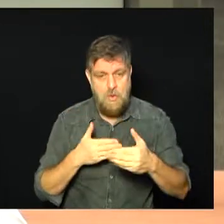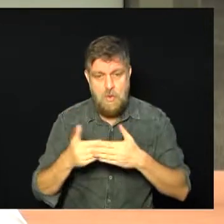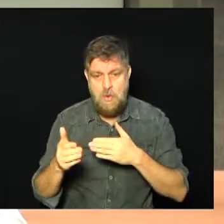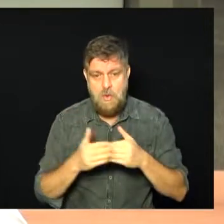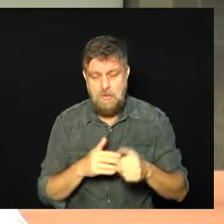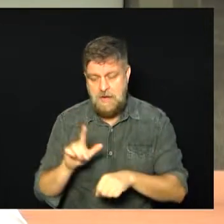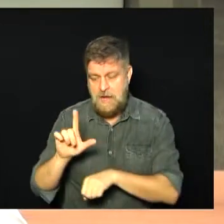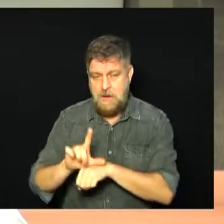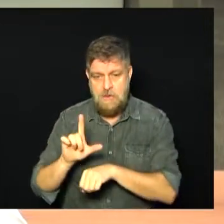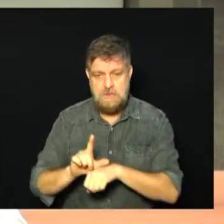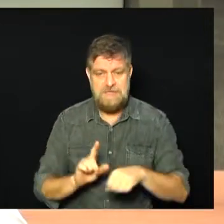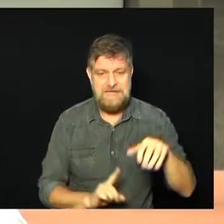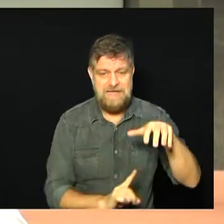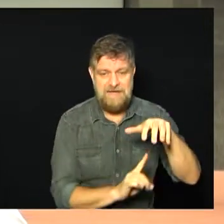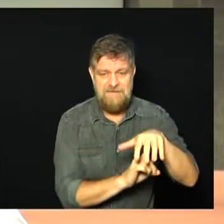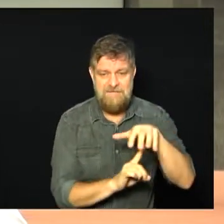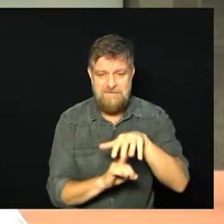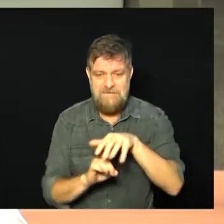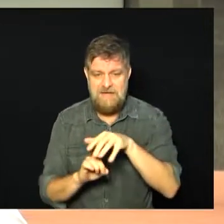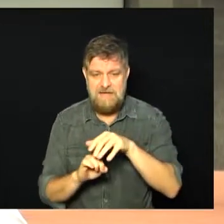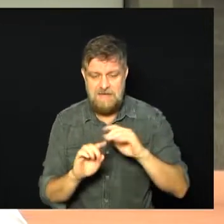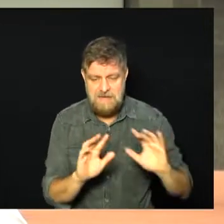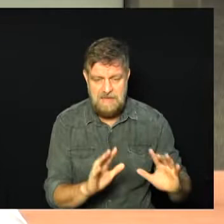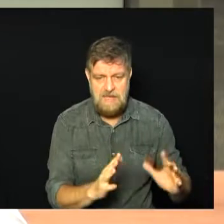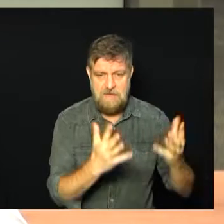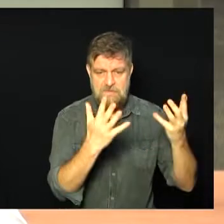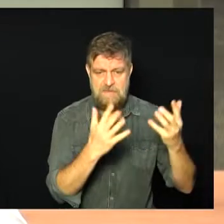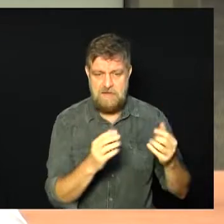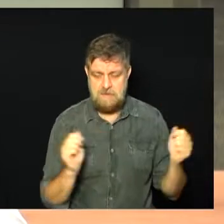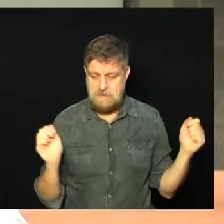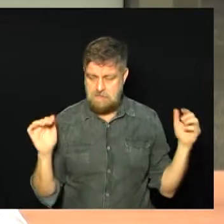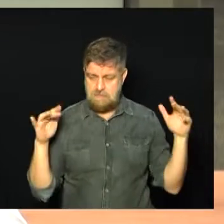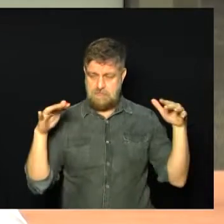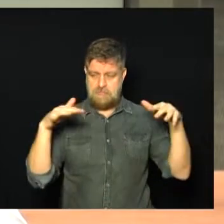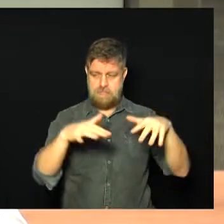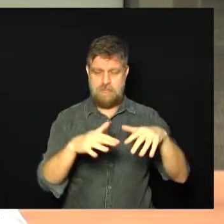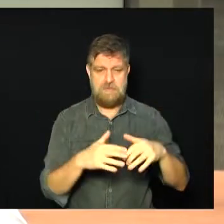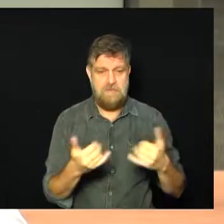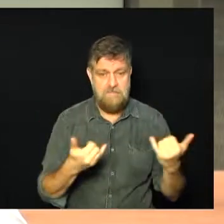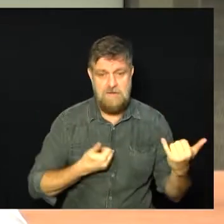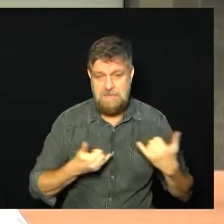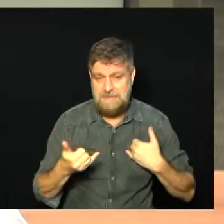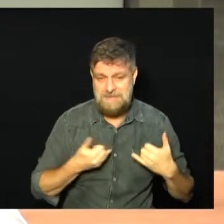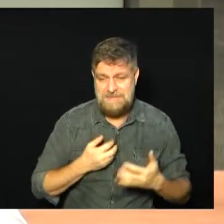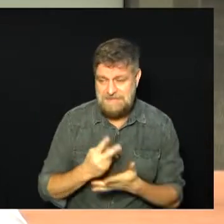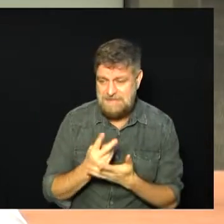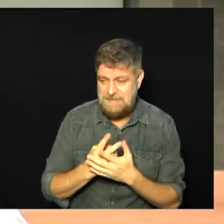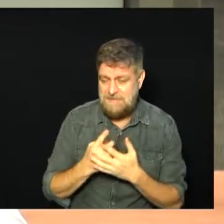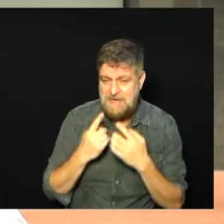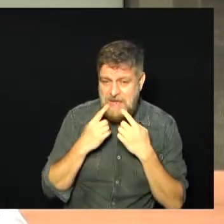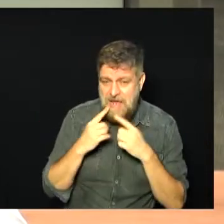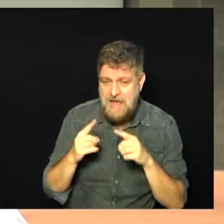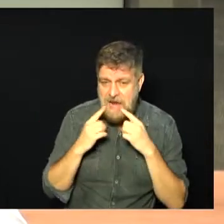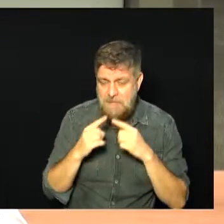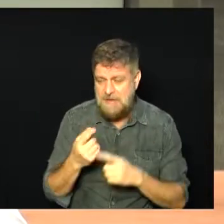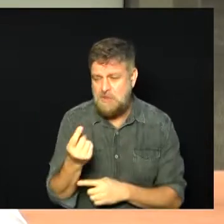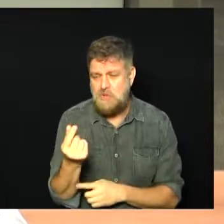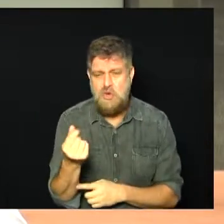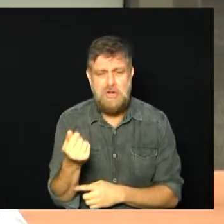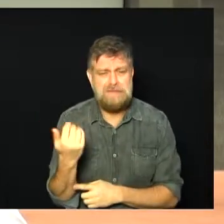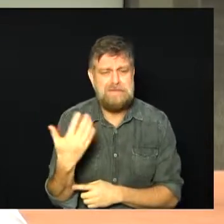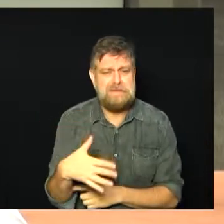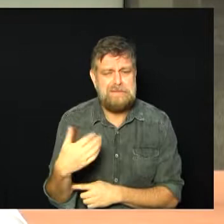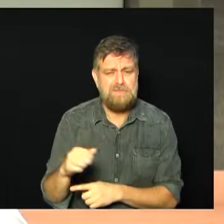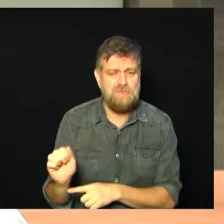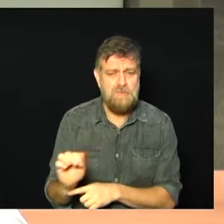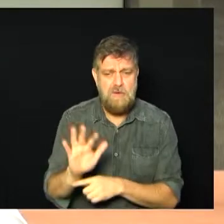com feiras, com eventos, com tudo, a gente ouve muito a reclamação da questão do custo dessas taxas, né, que às vezes